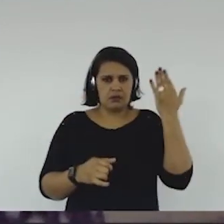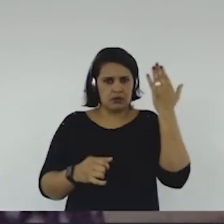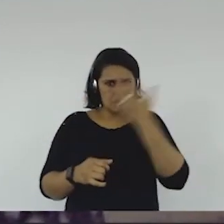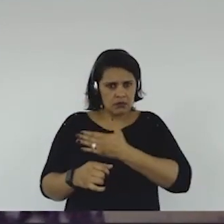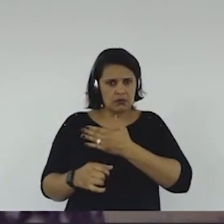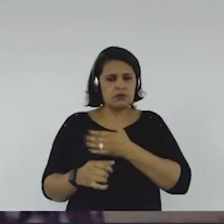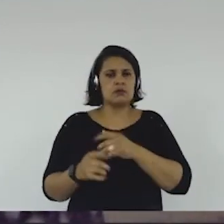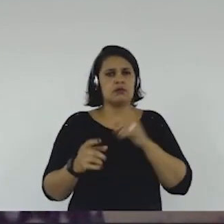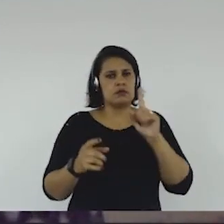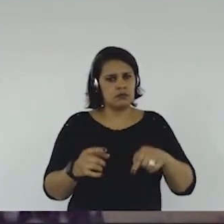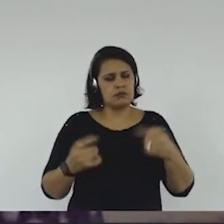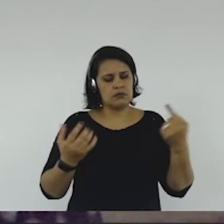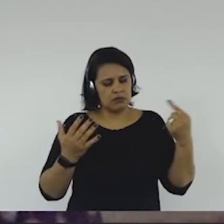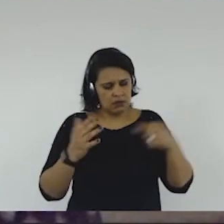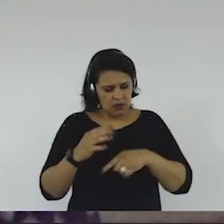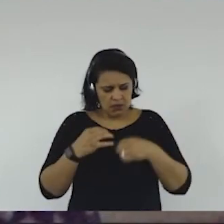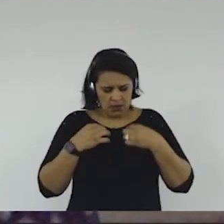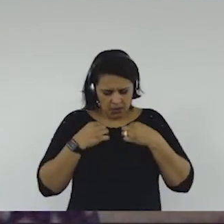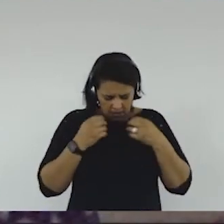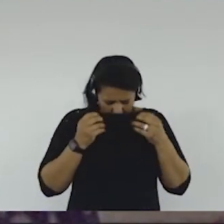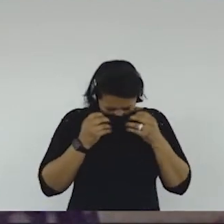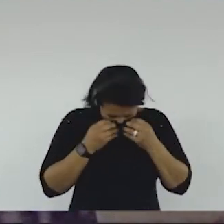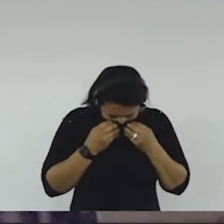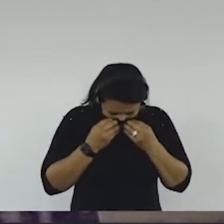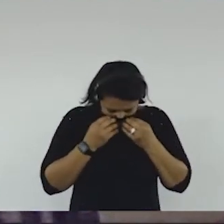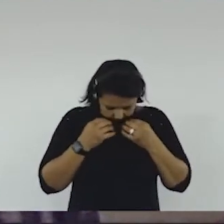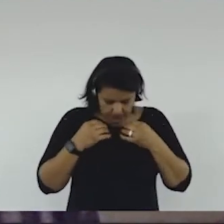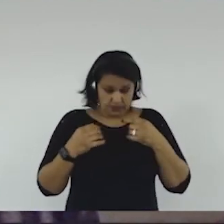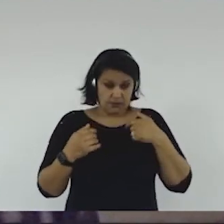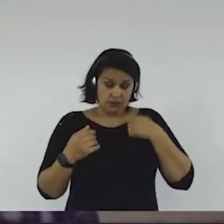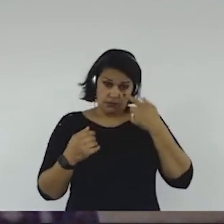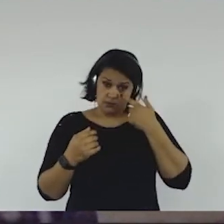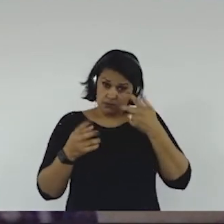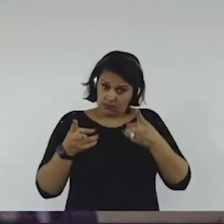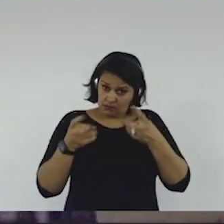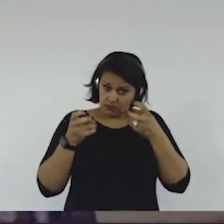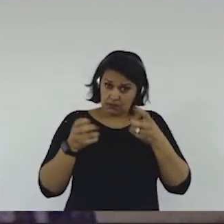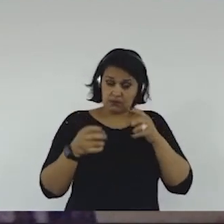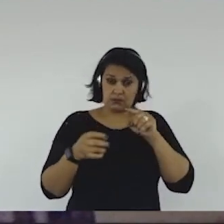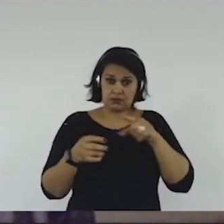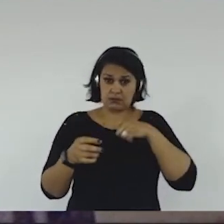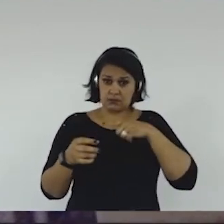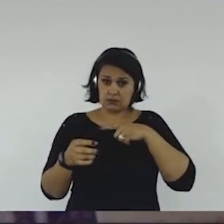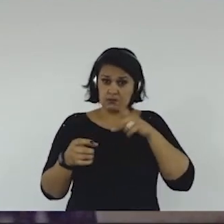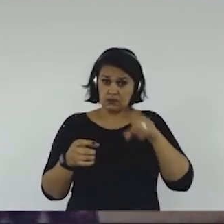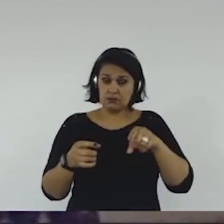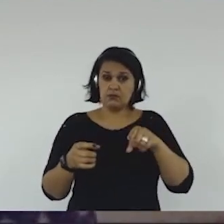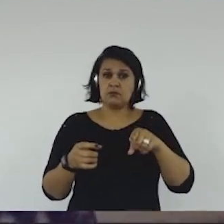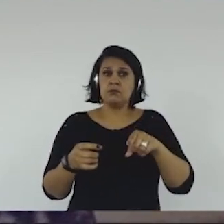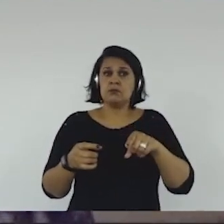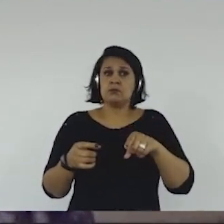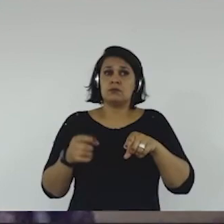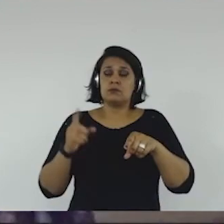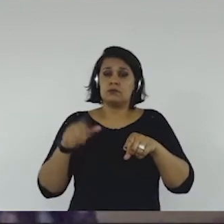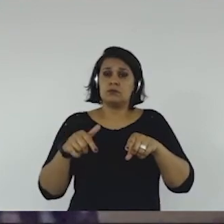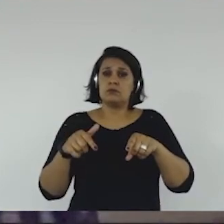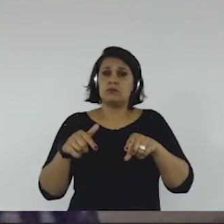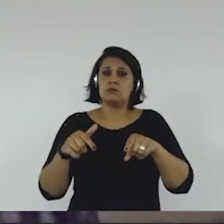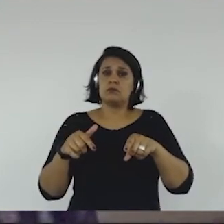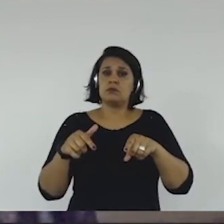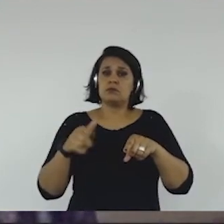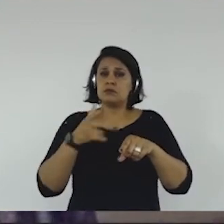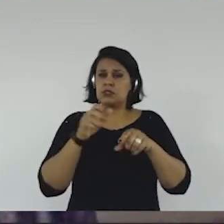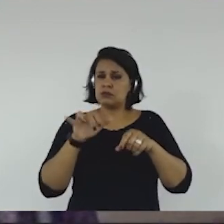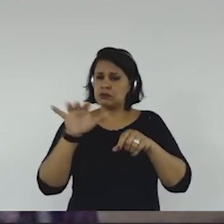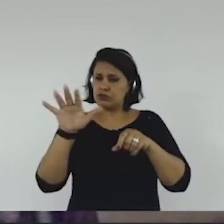visto uma reticência muito grande de que, sobretudo, a inquirição de testemunha,